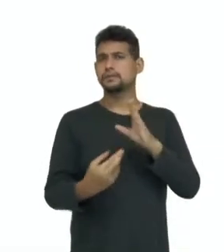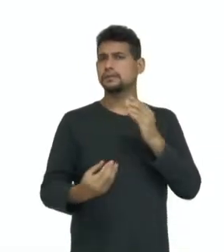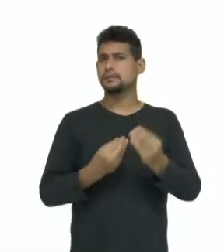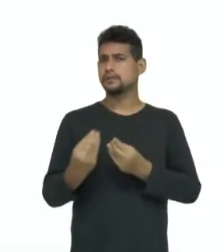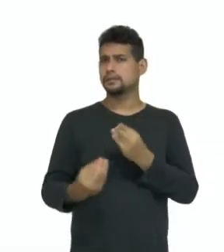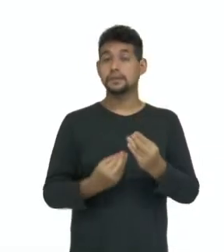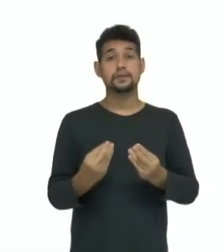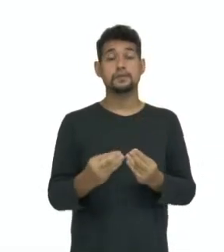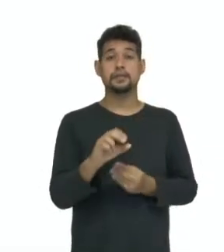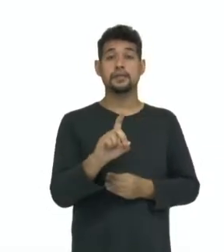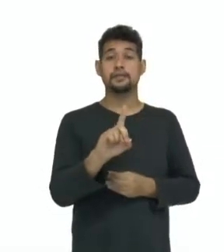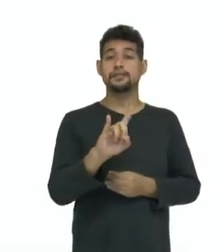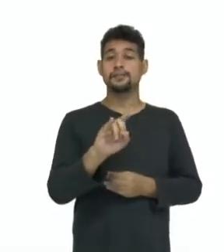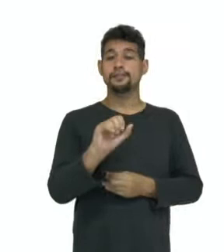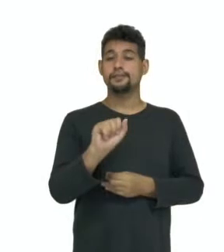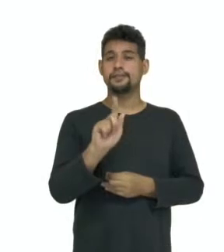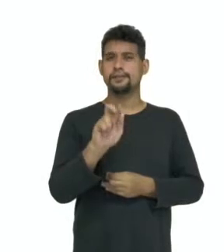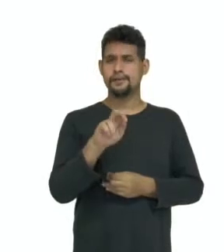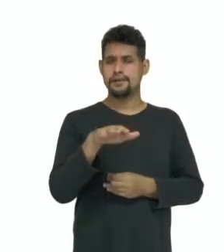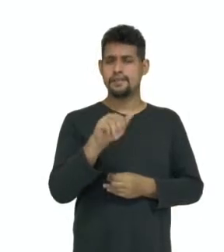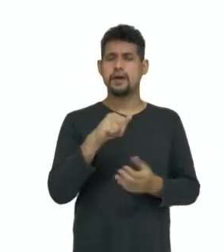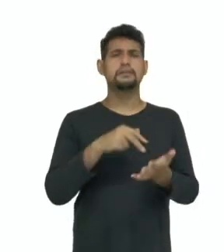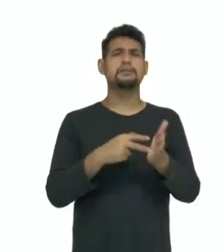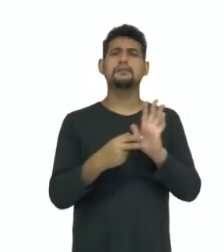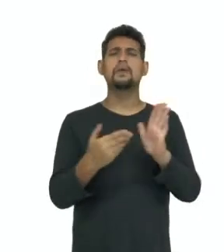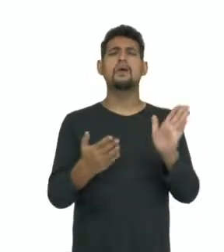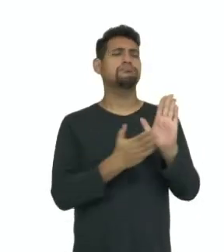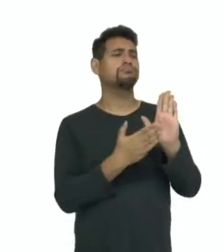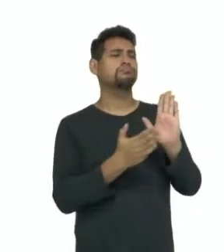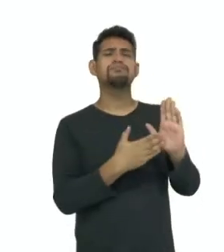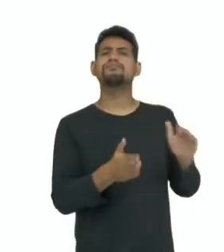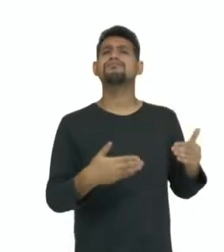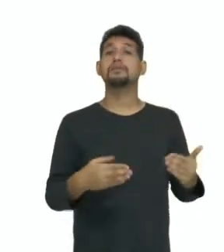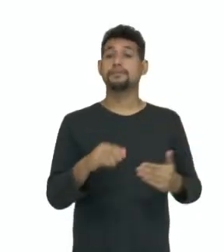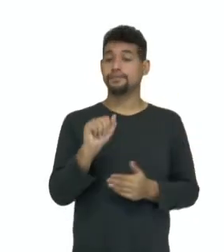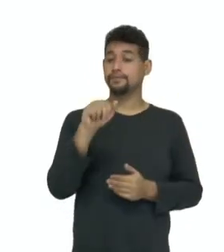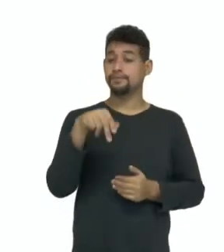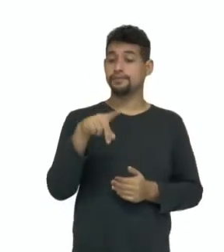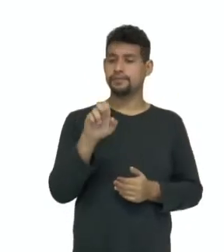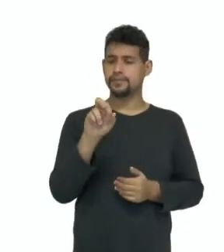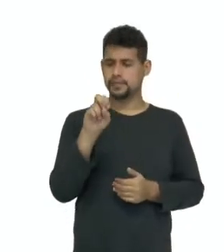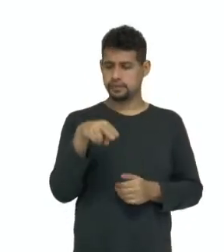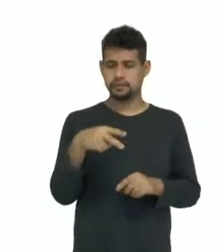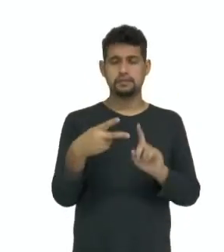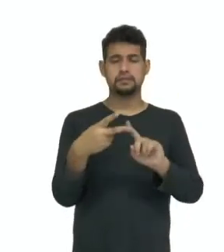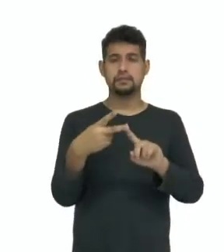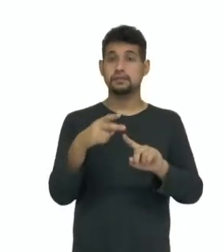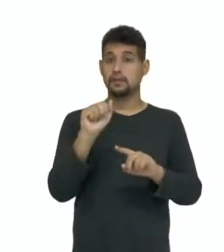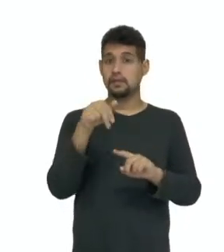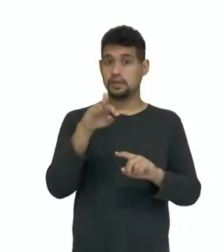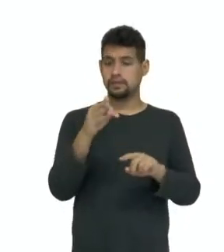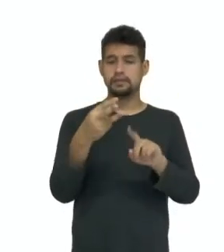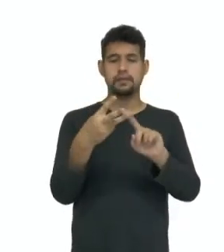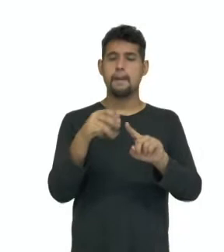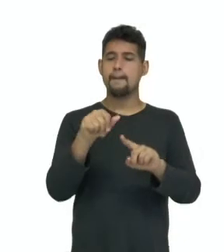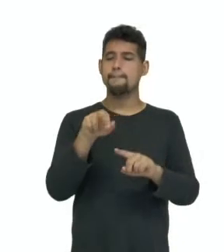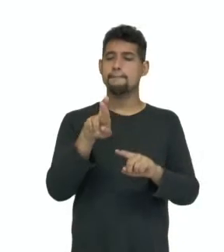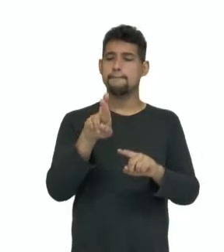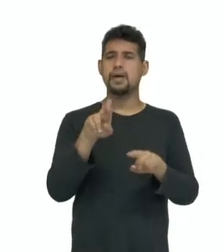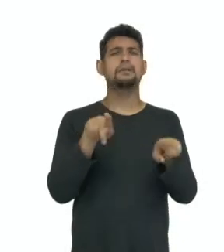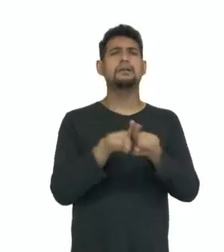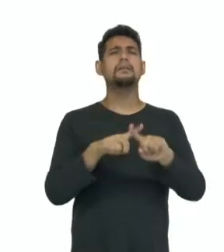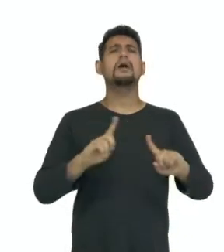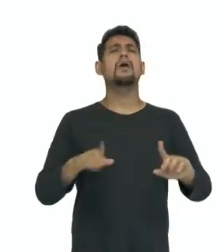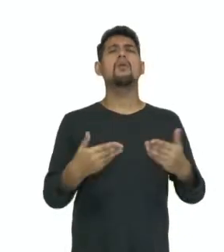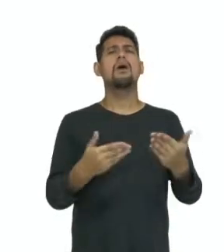do diagrama de árvore. Quem são os candidatos? O Anderson, o Antônio e a Mariana. Quais são o que